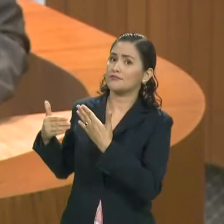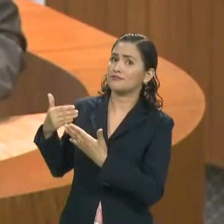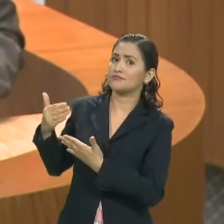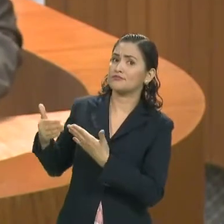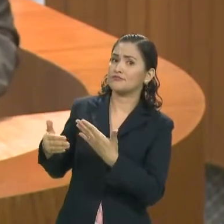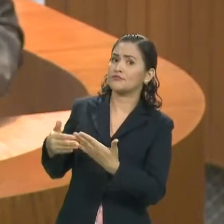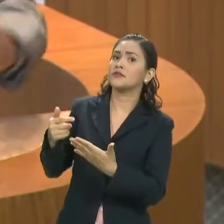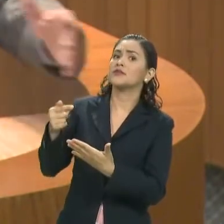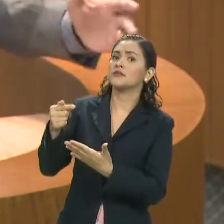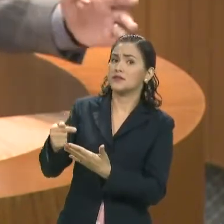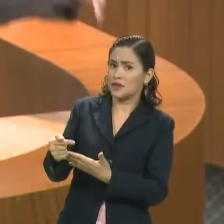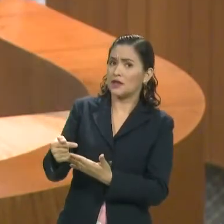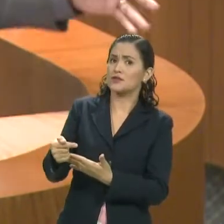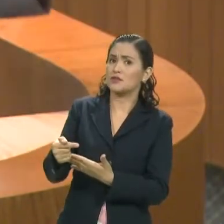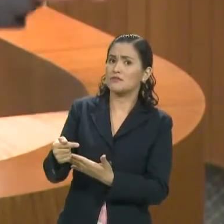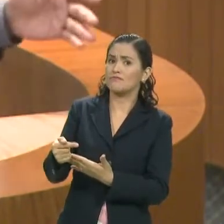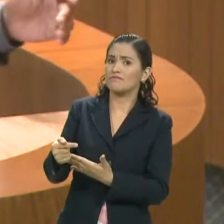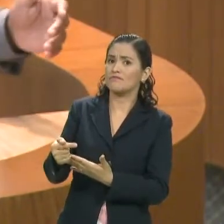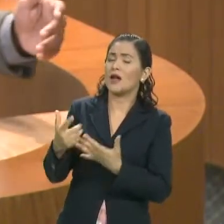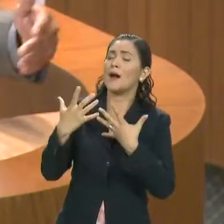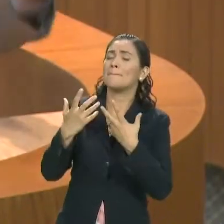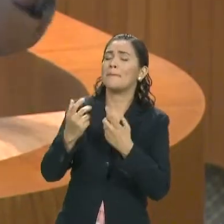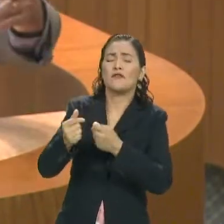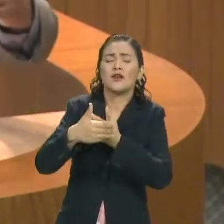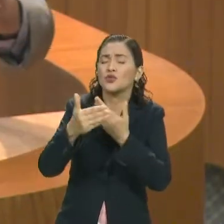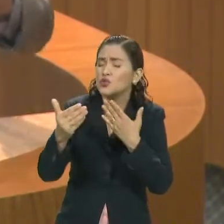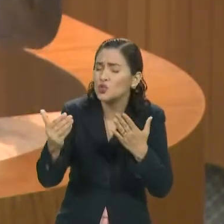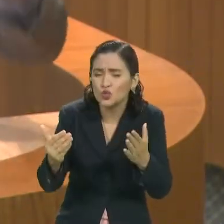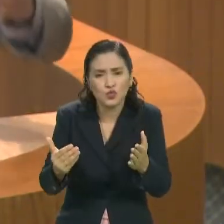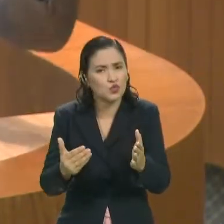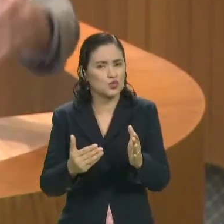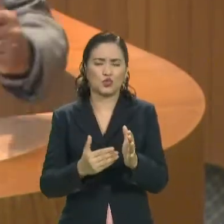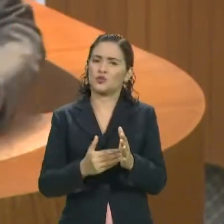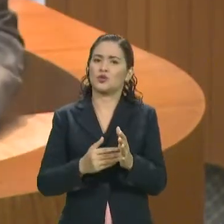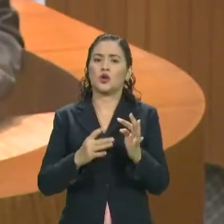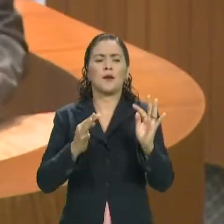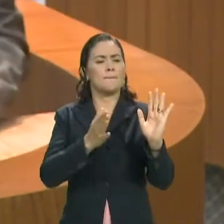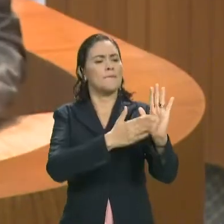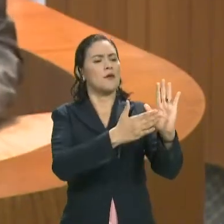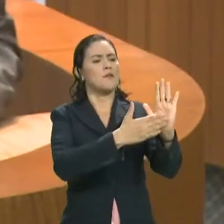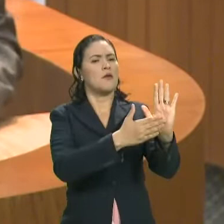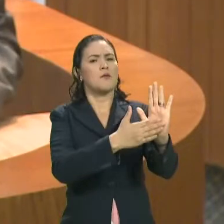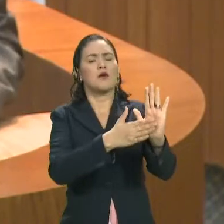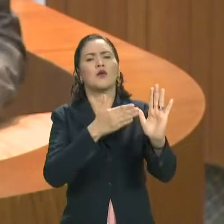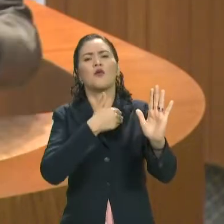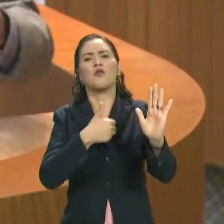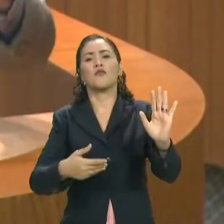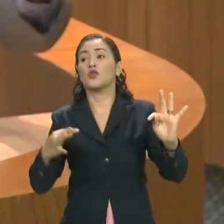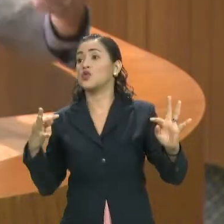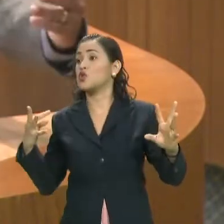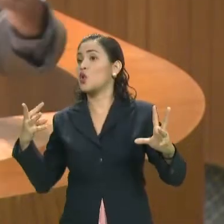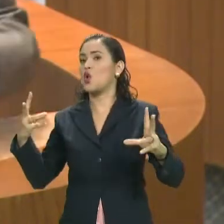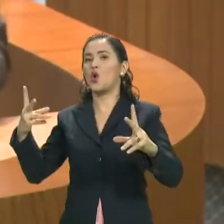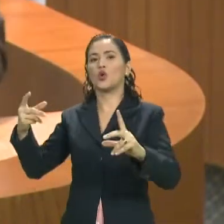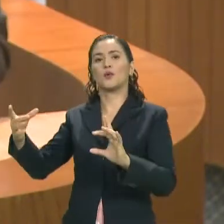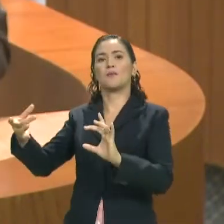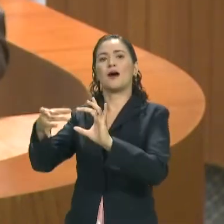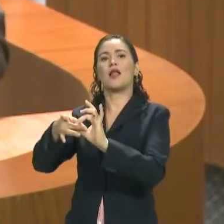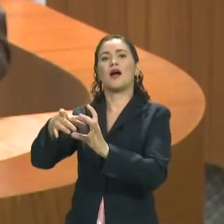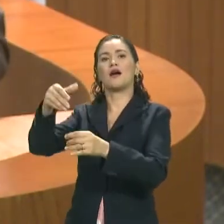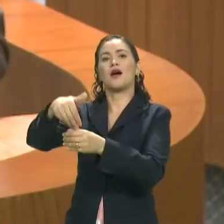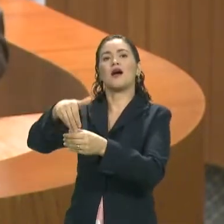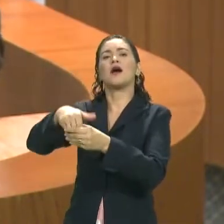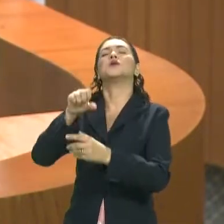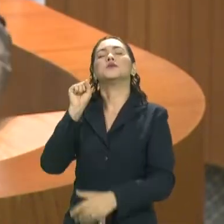todos. Porque aqui na Casa aprova tudo que vem do governo, assim se estabelece